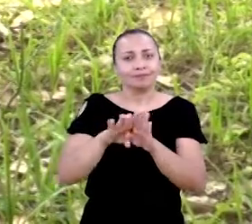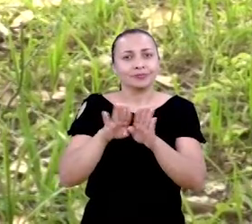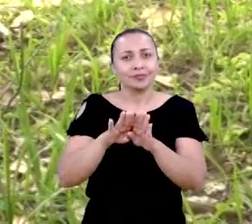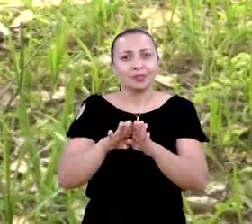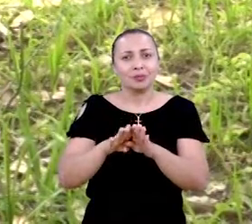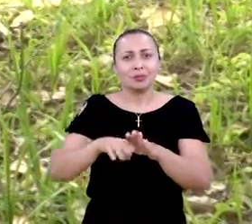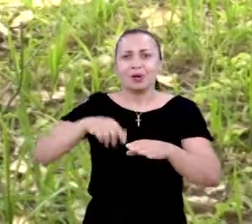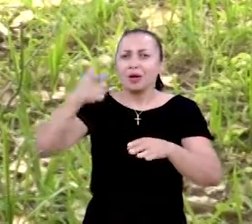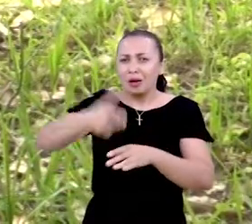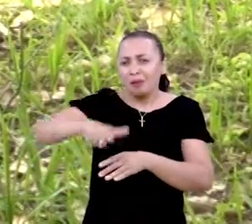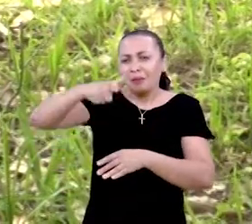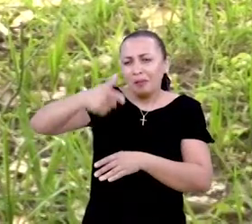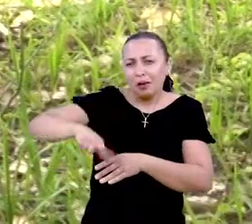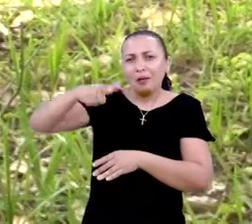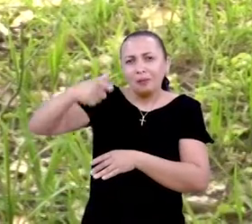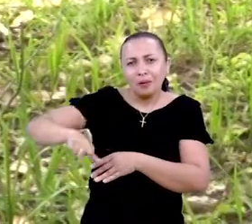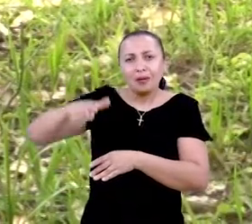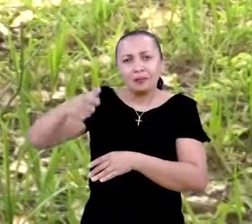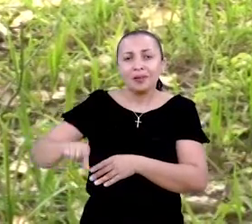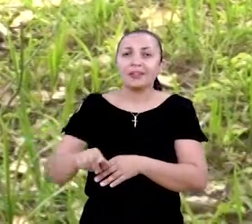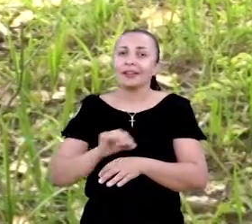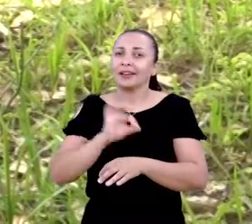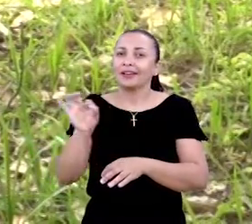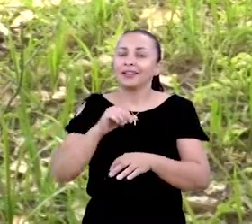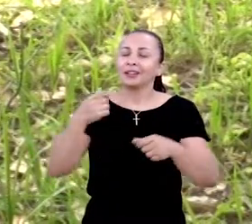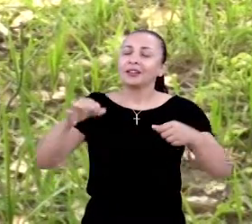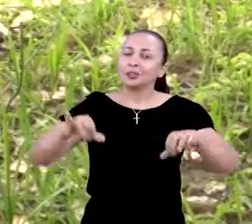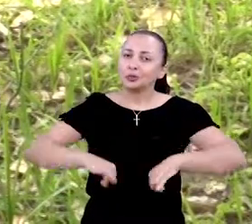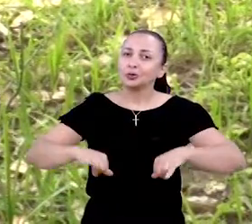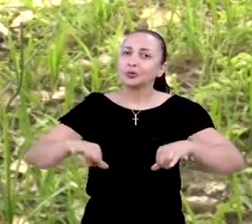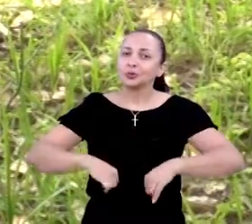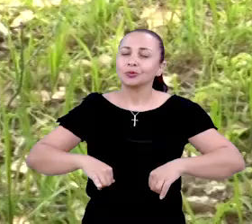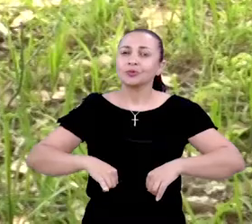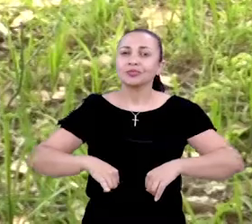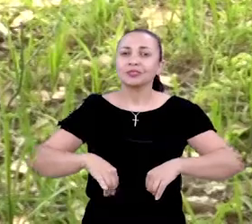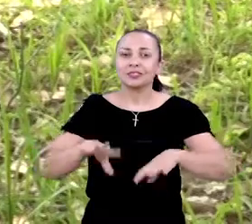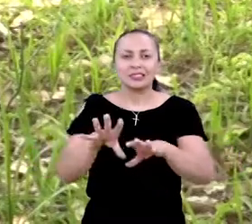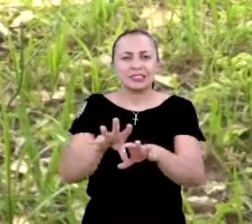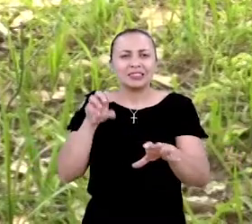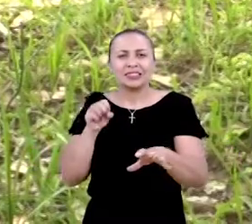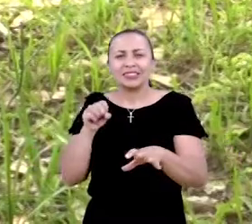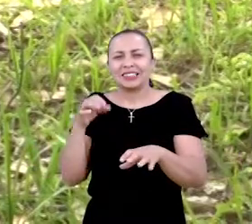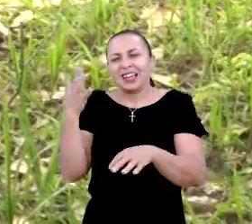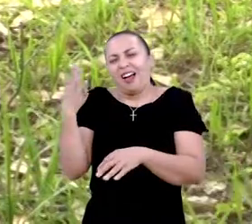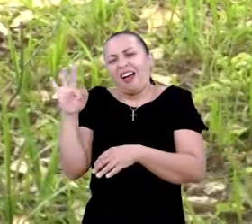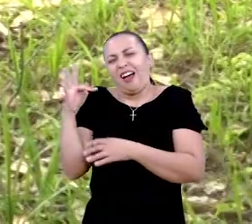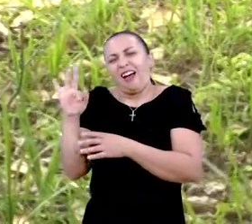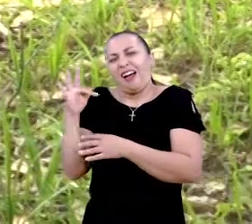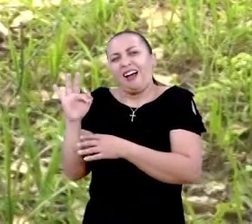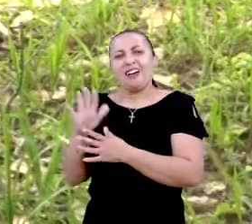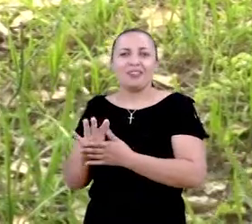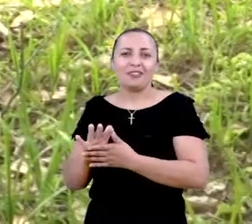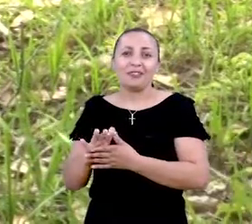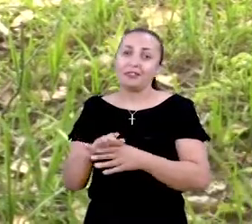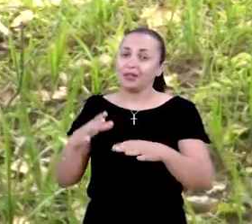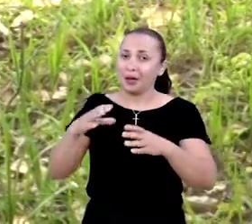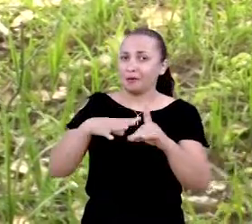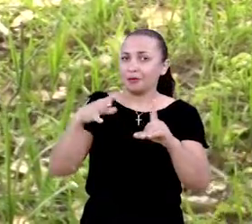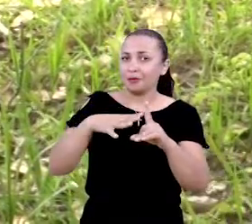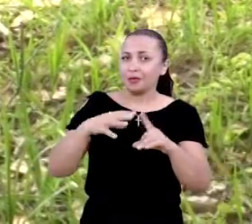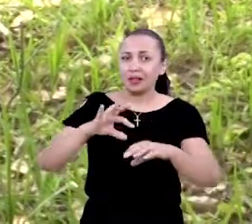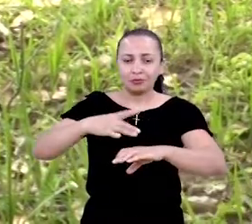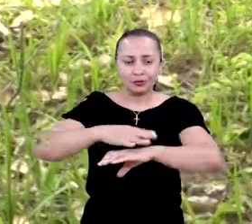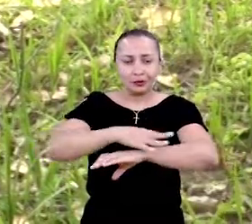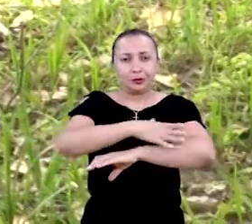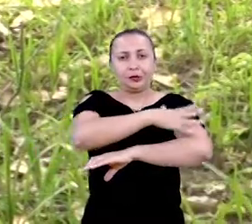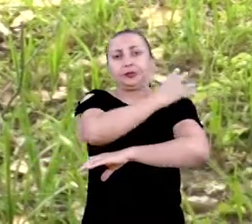causado por esforço repetitivo. Quem sofre com esse problema sente aquela dor forte na região que está sendo afetada, que